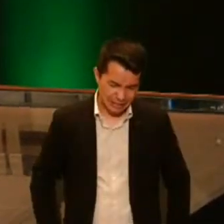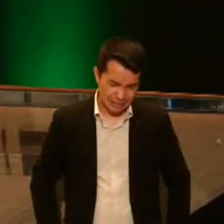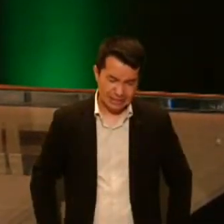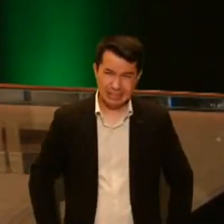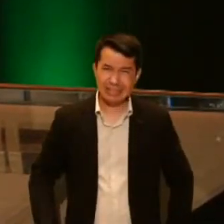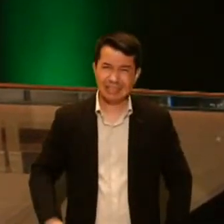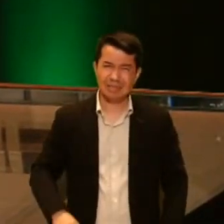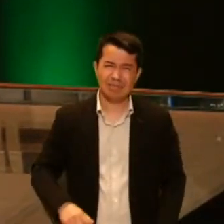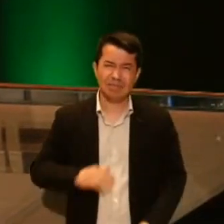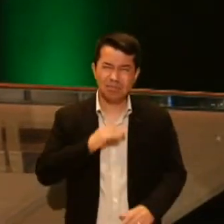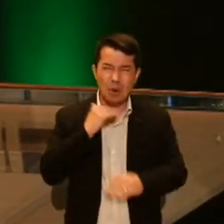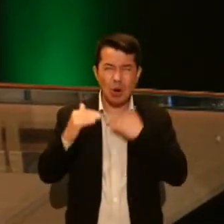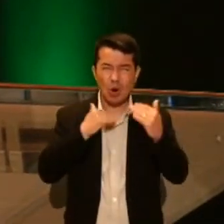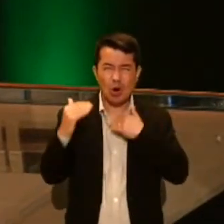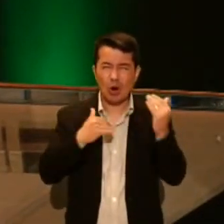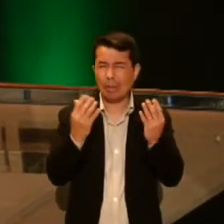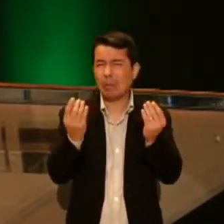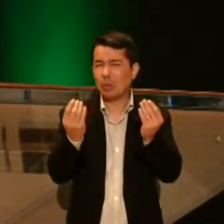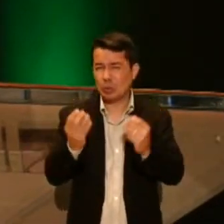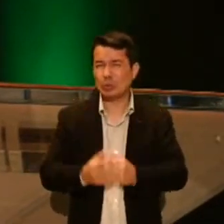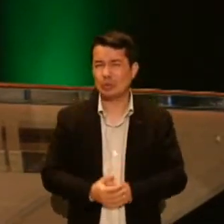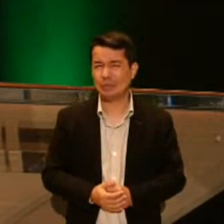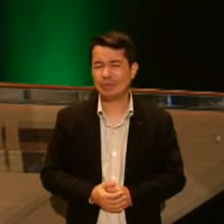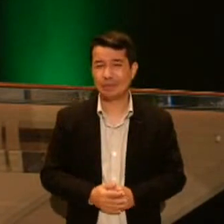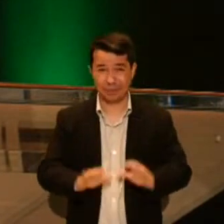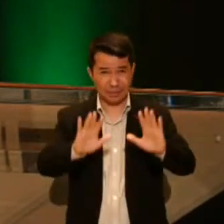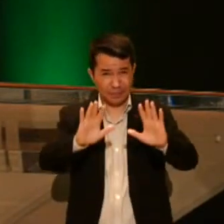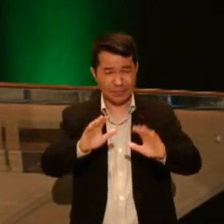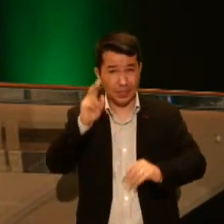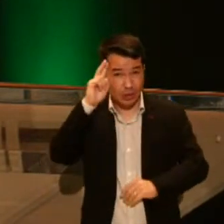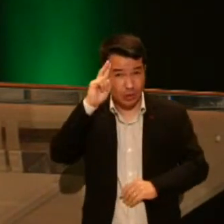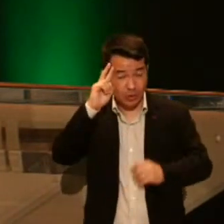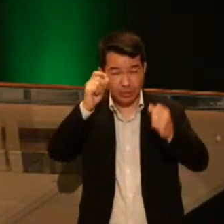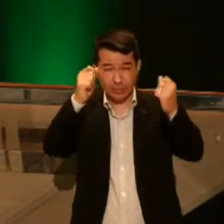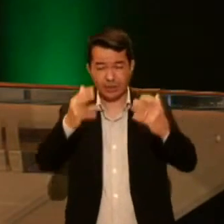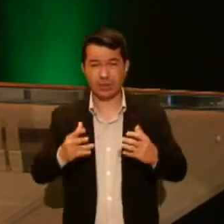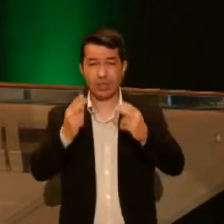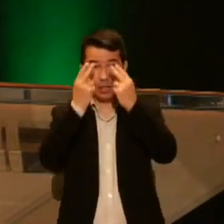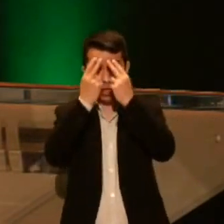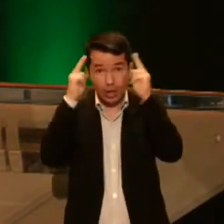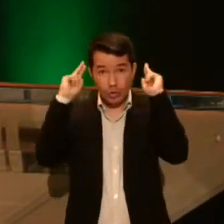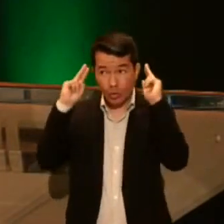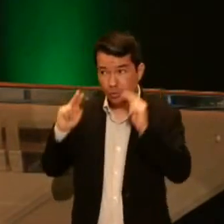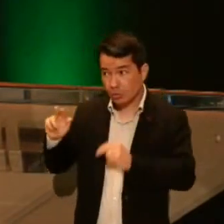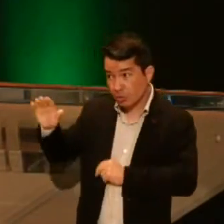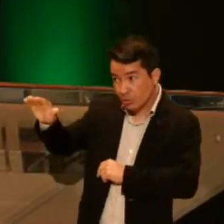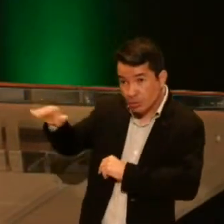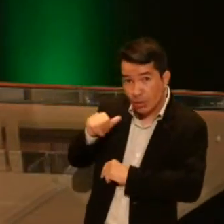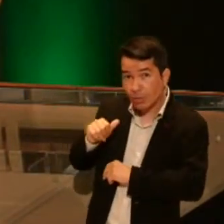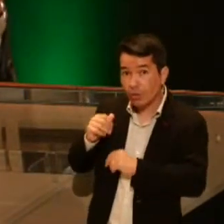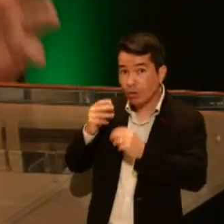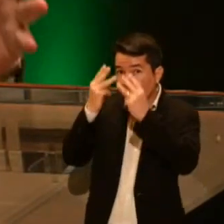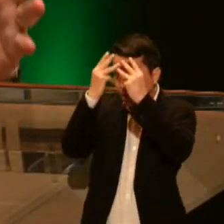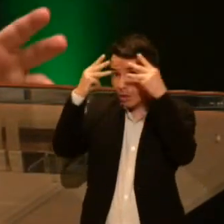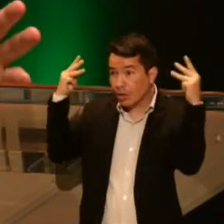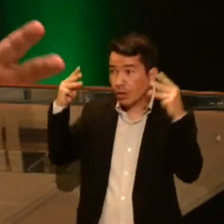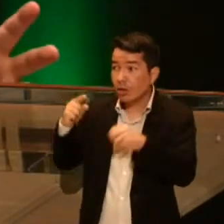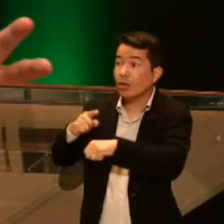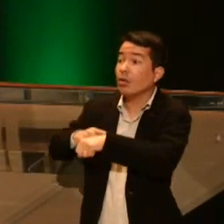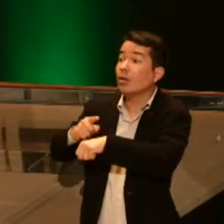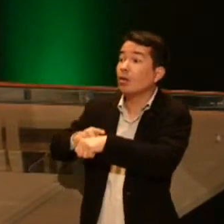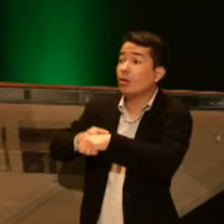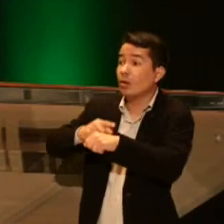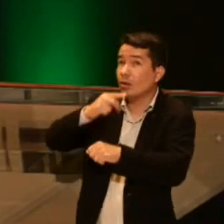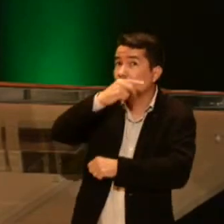de Deus: e então Herodes chamou os magos secretamente e informou-se com eles a respeito do tempo exato em que a